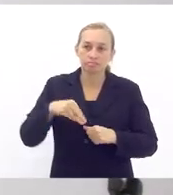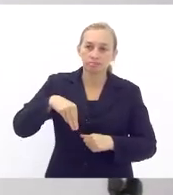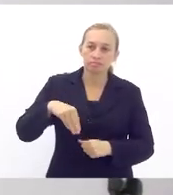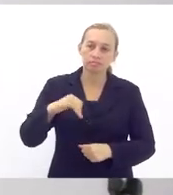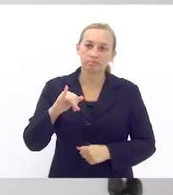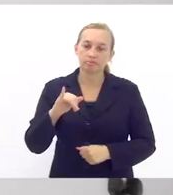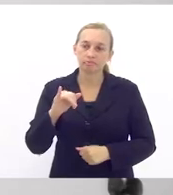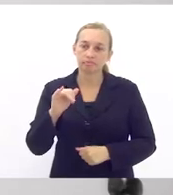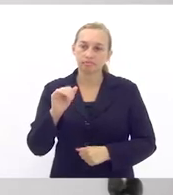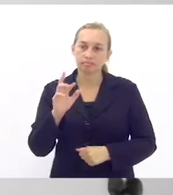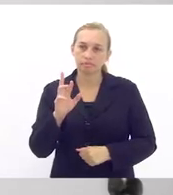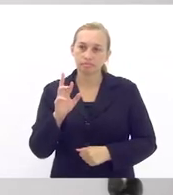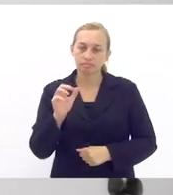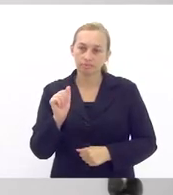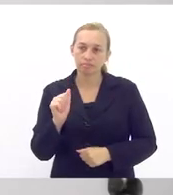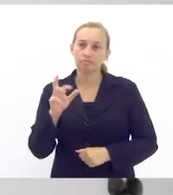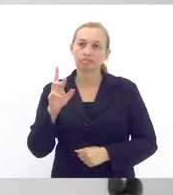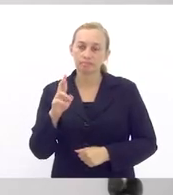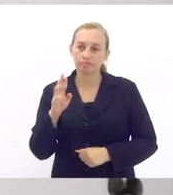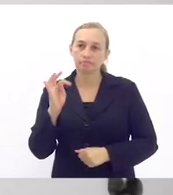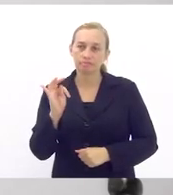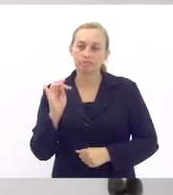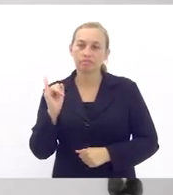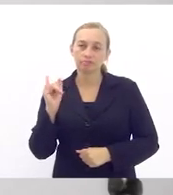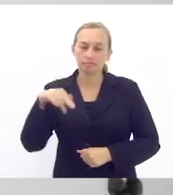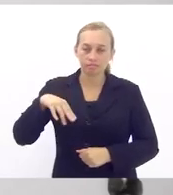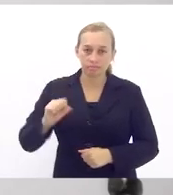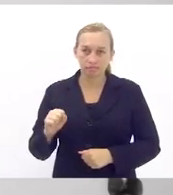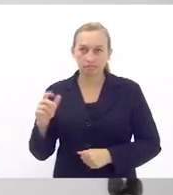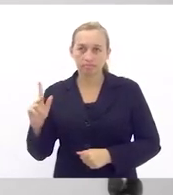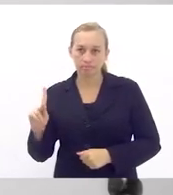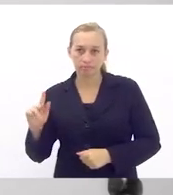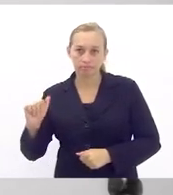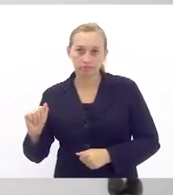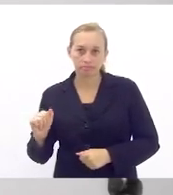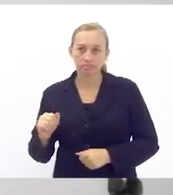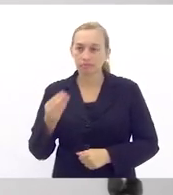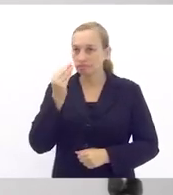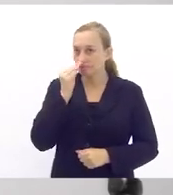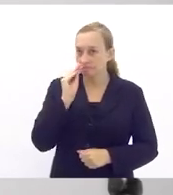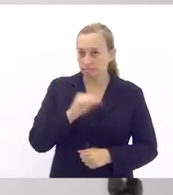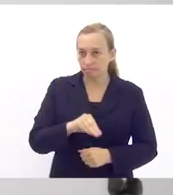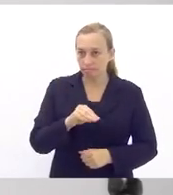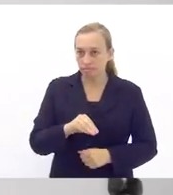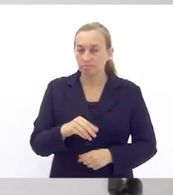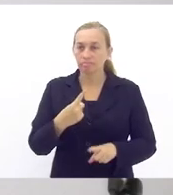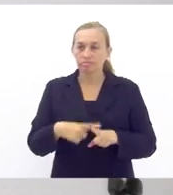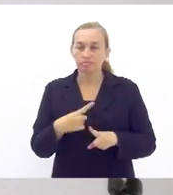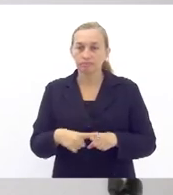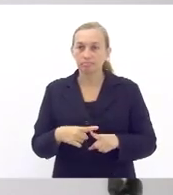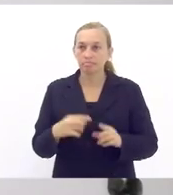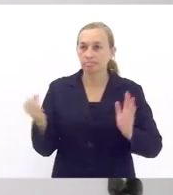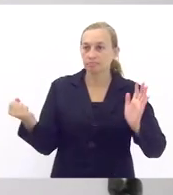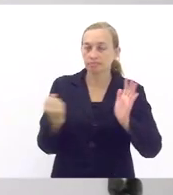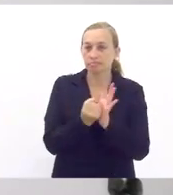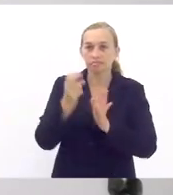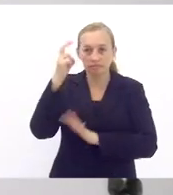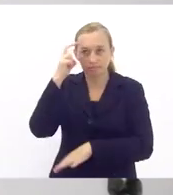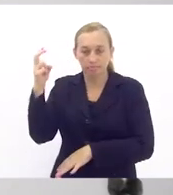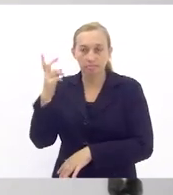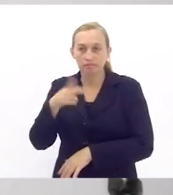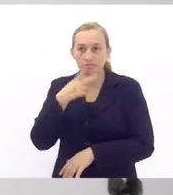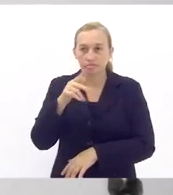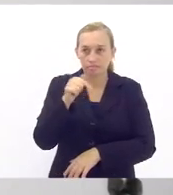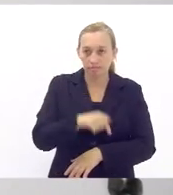o descaso com o patrimônio cultural do Povo Fluminense sobretudo porque esse patrimônio cultural como foi colocado aqui